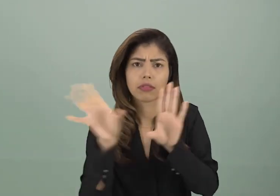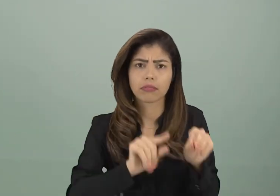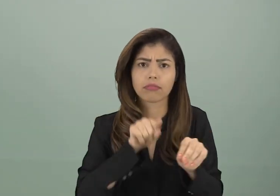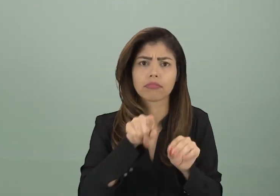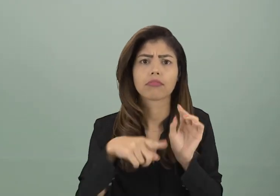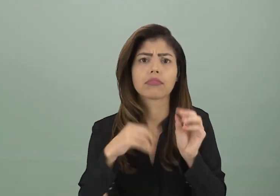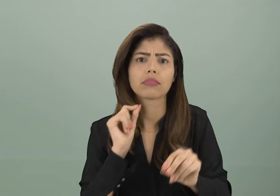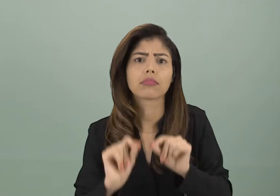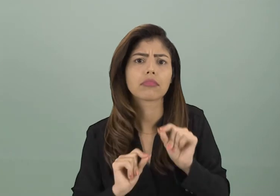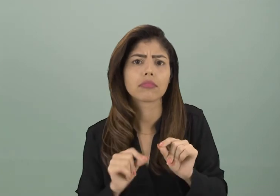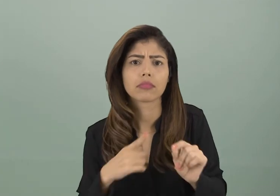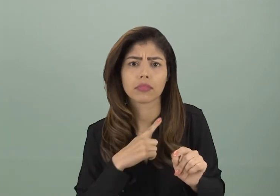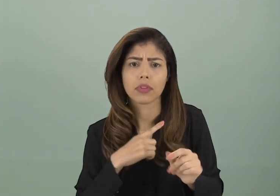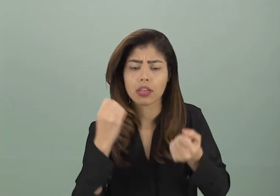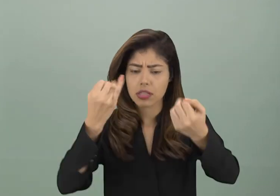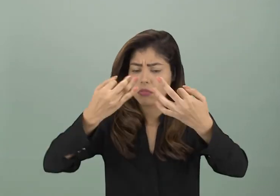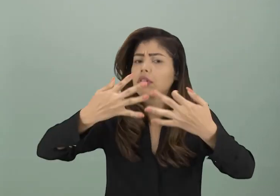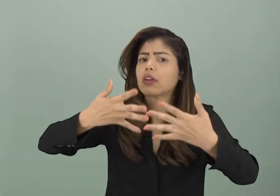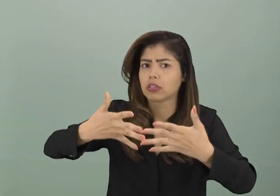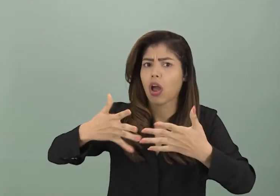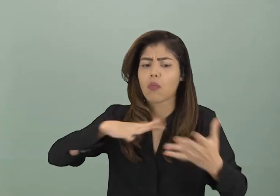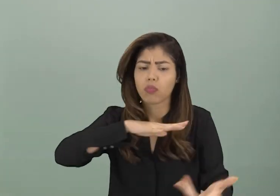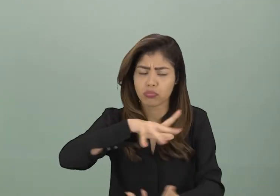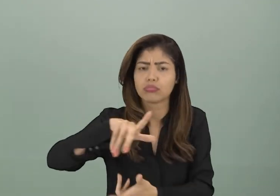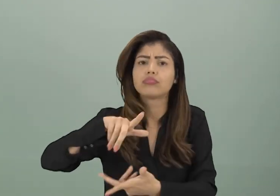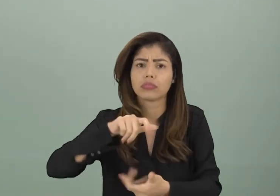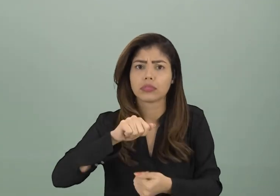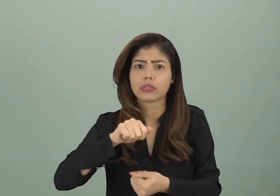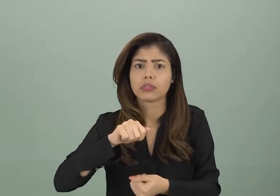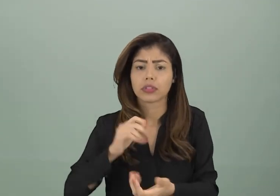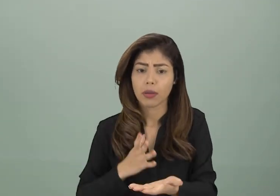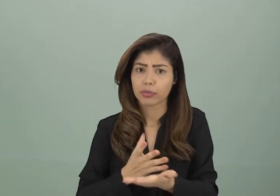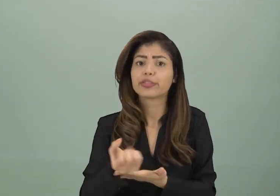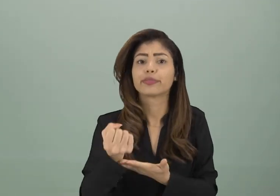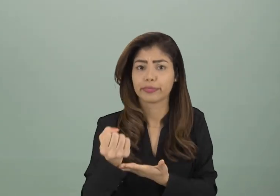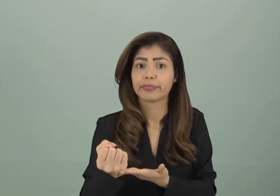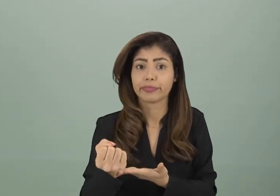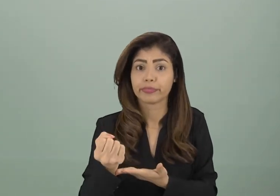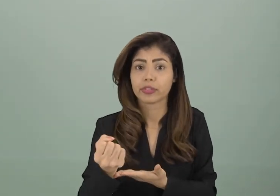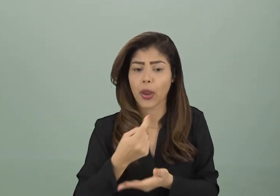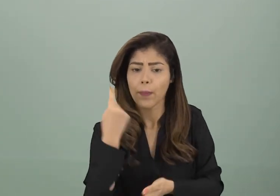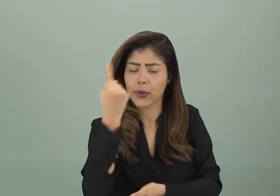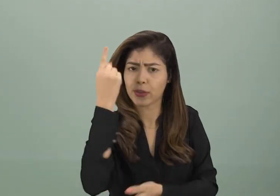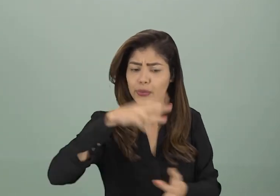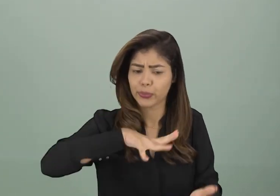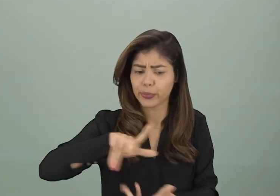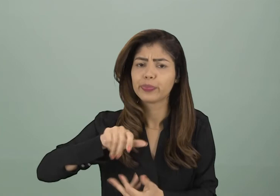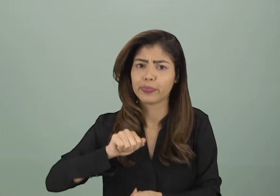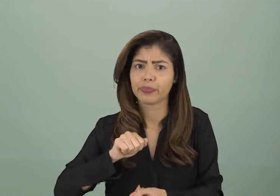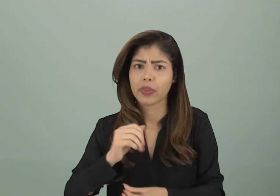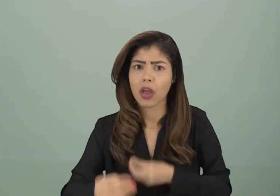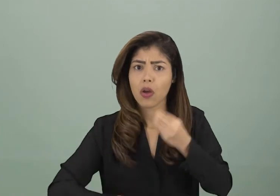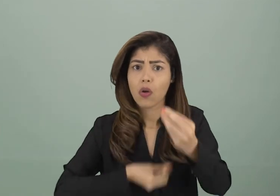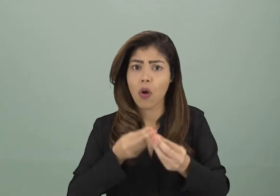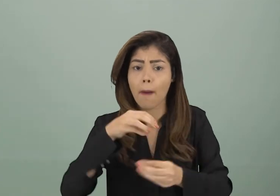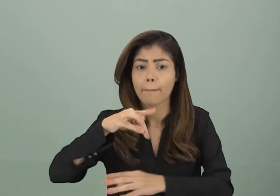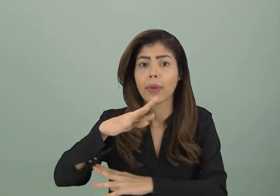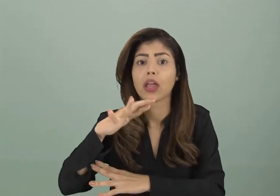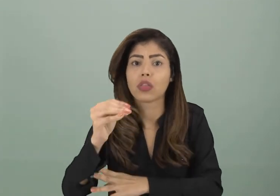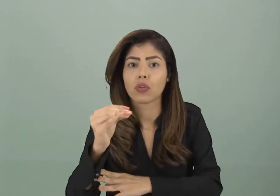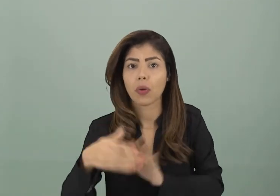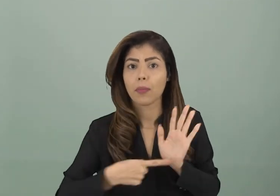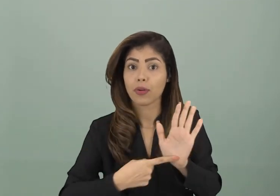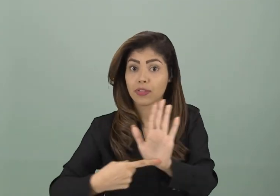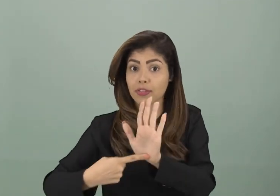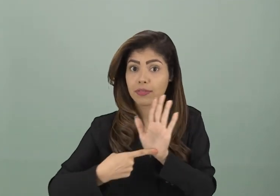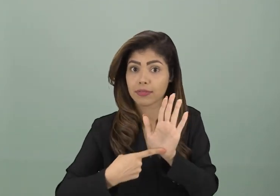uma causa explicativa para o mundo, né? Buscava os princípios primeiros do mundo. O método que ele deixou como legado para a